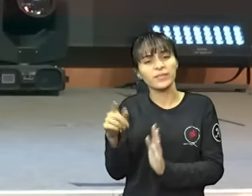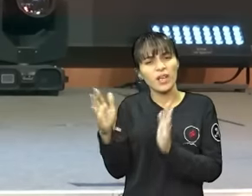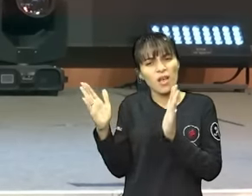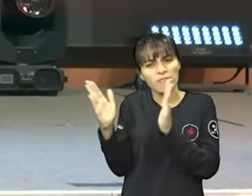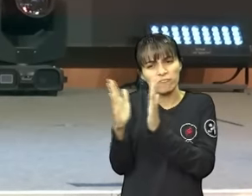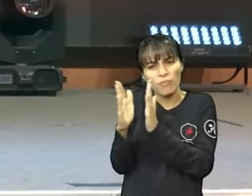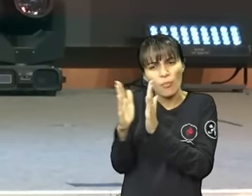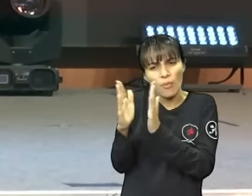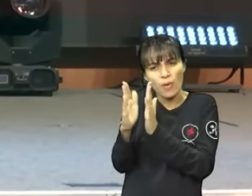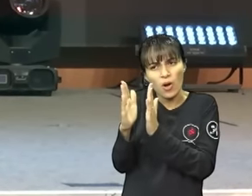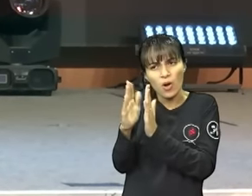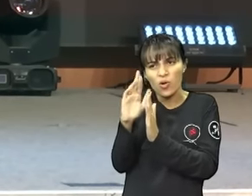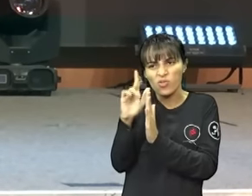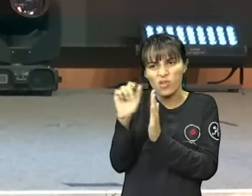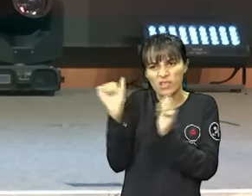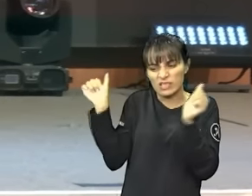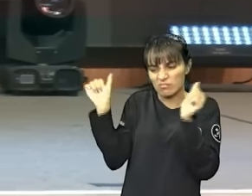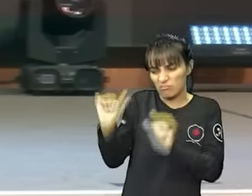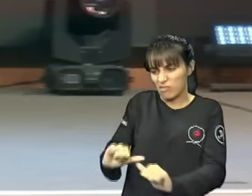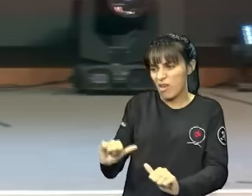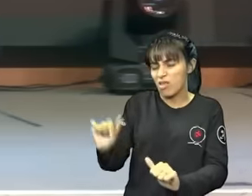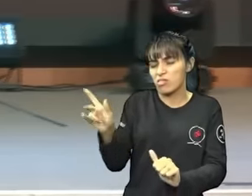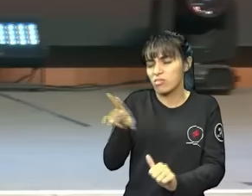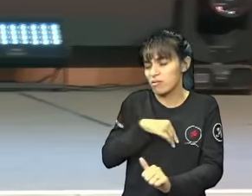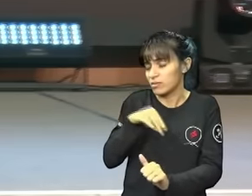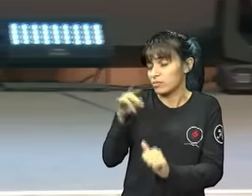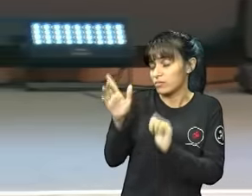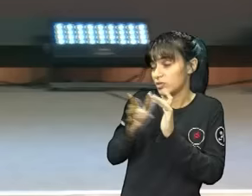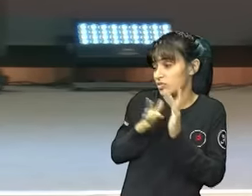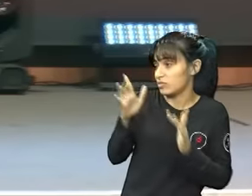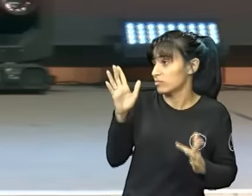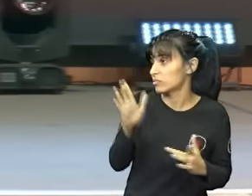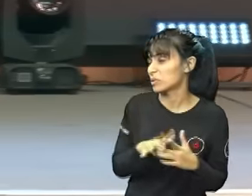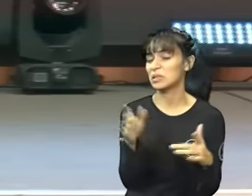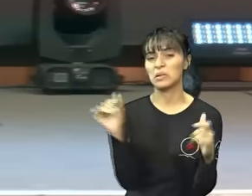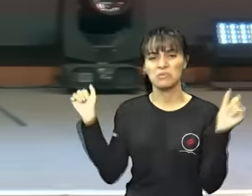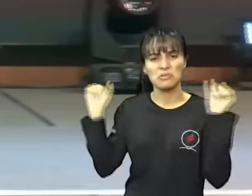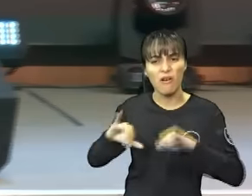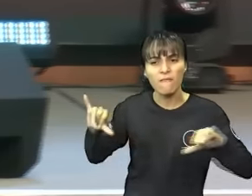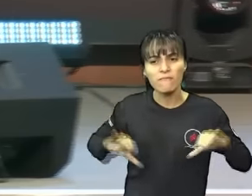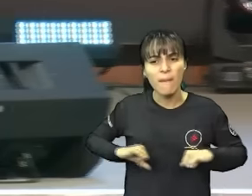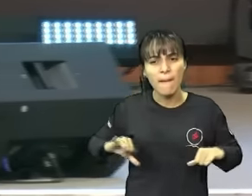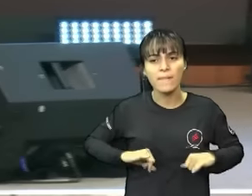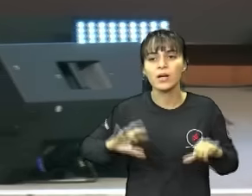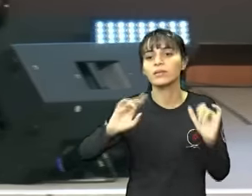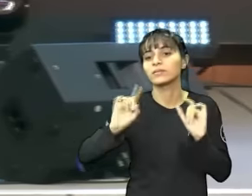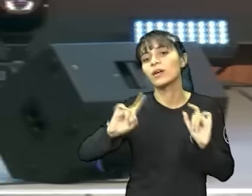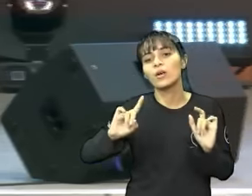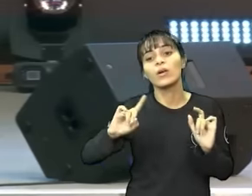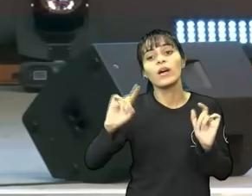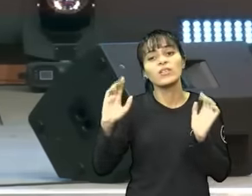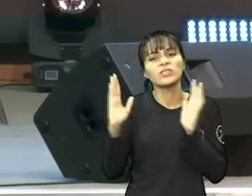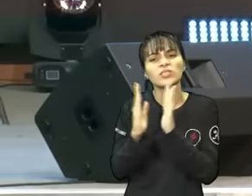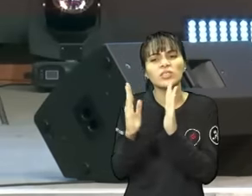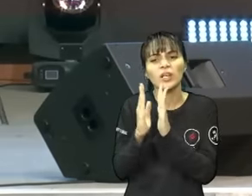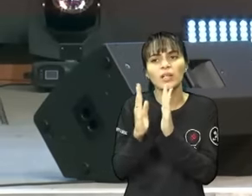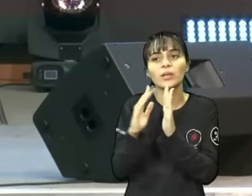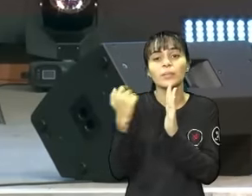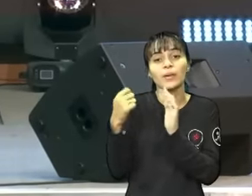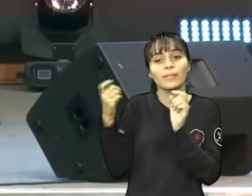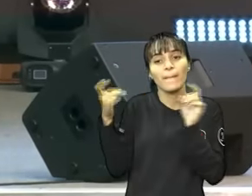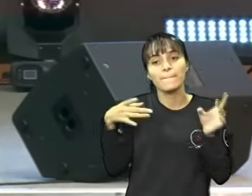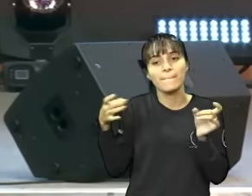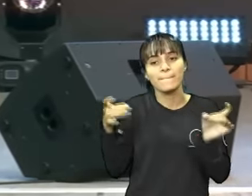estreito não queira desgraçado meu Deus ah que desgraça é só sofrimento nesse sentido não ele é Estreita que você tem que